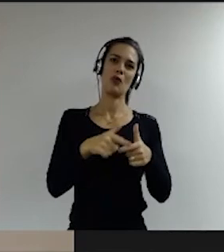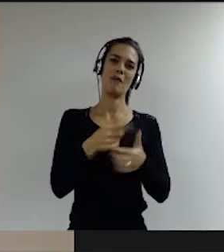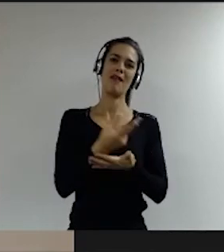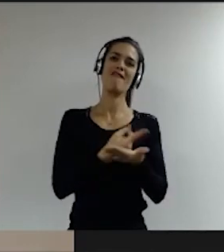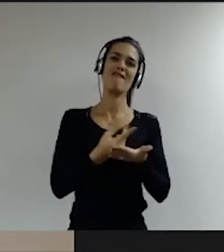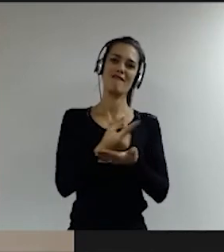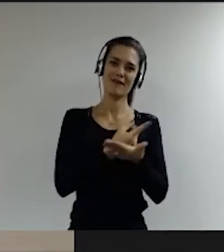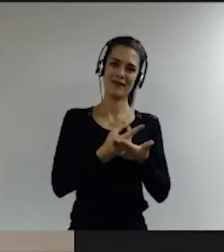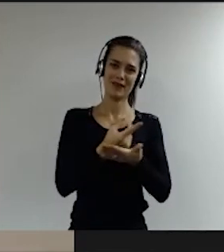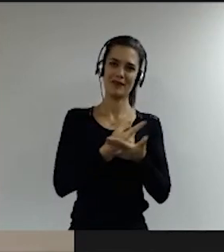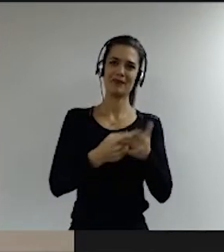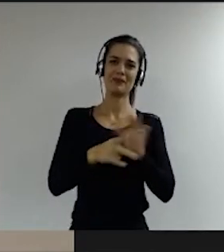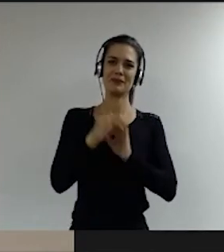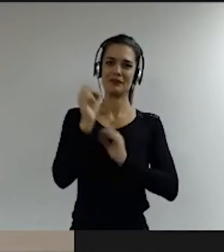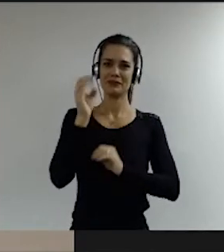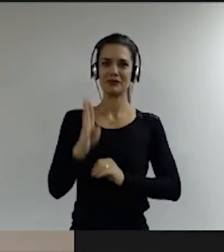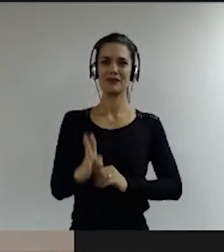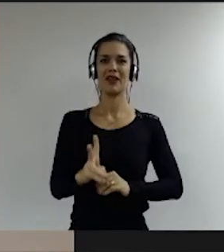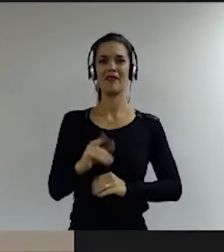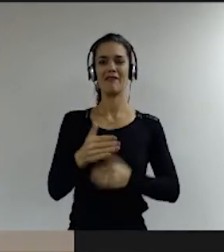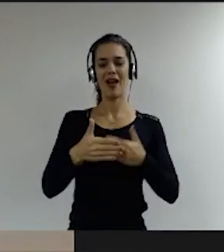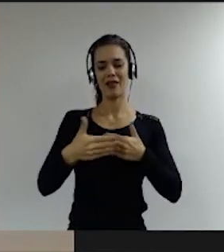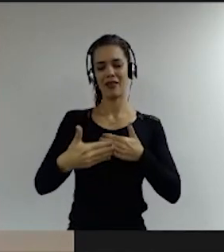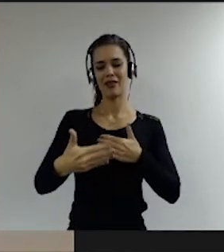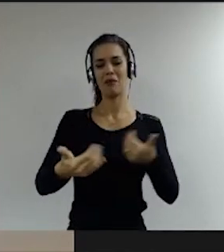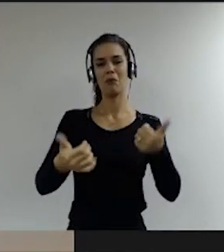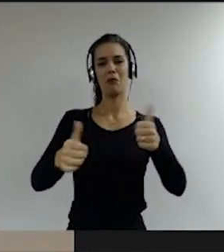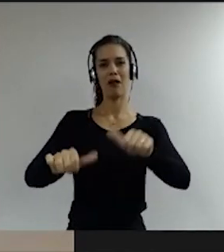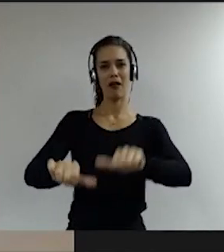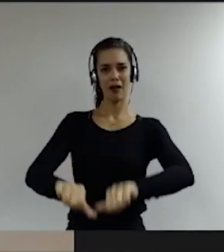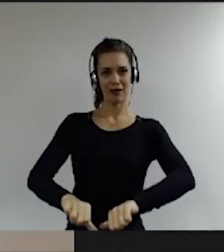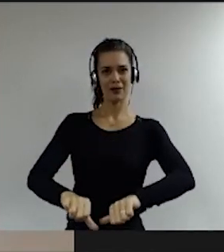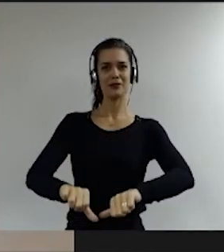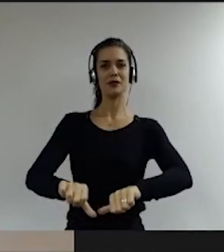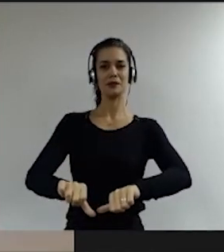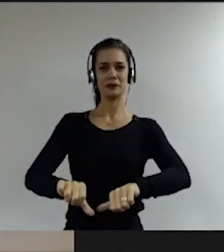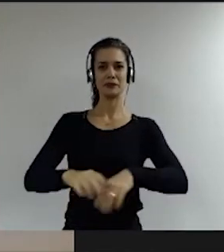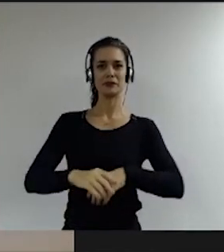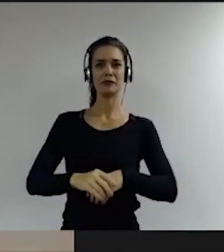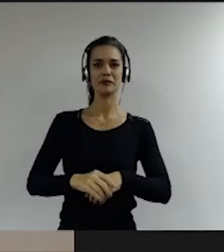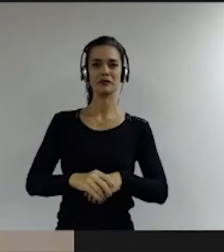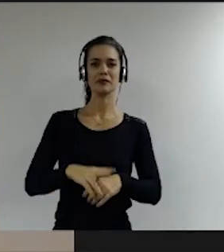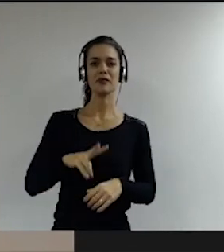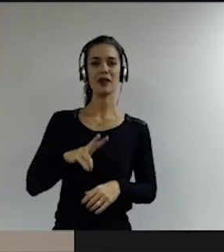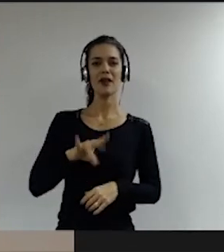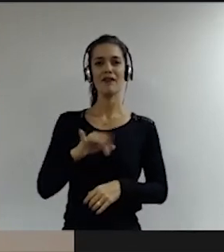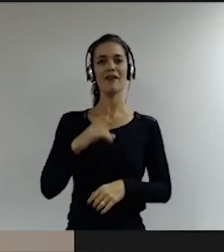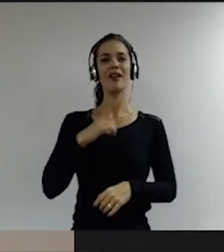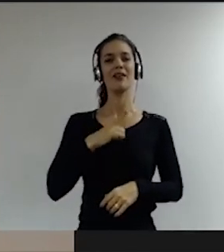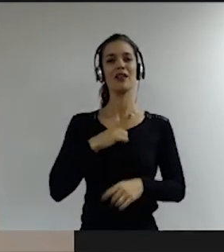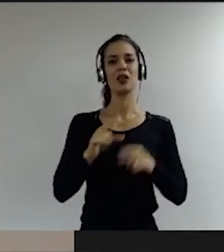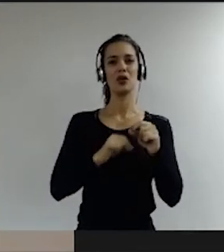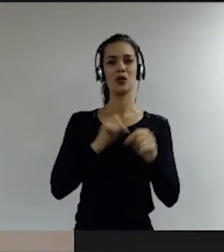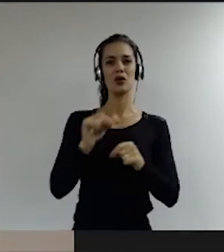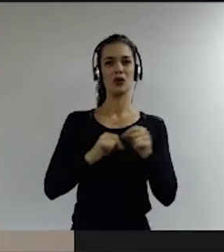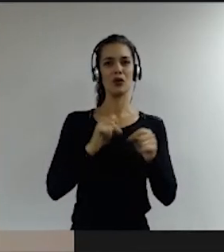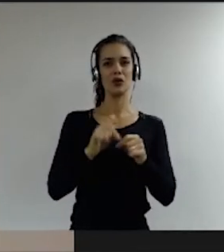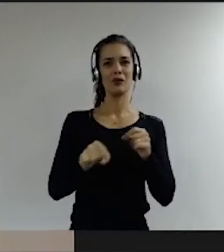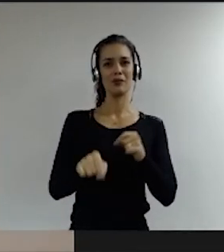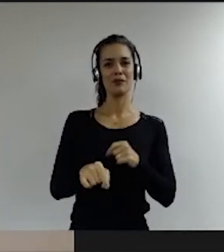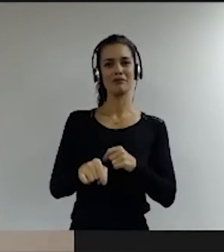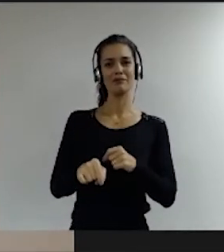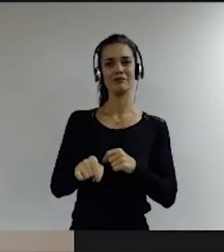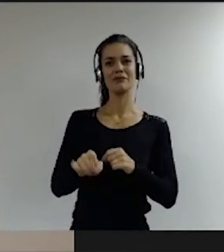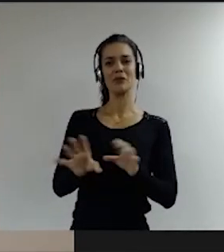está mergulhado e que só tende a se agravar. Então, vai ser na conta da advocacia